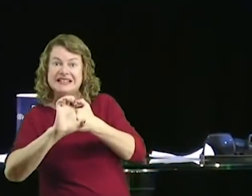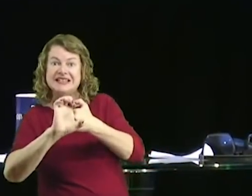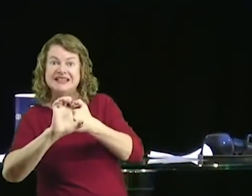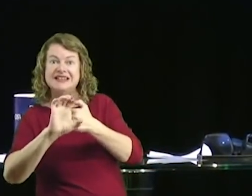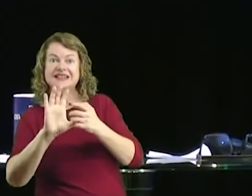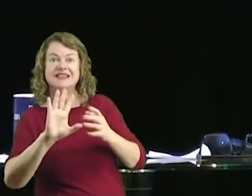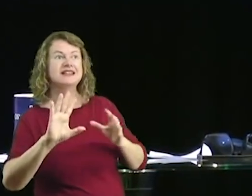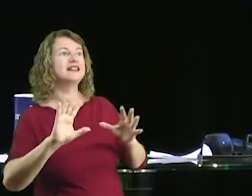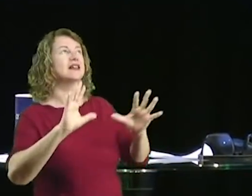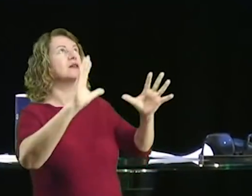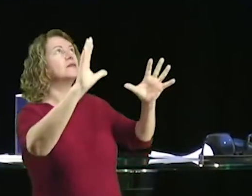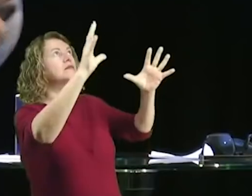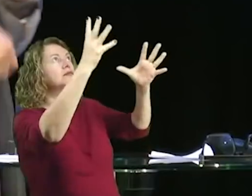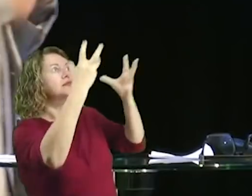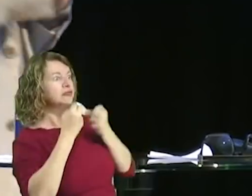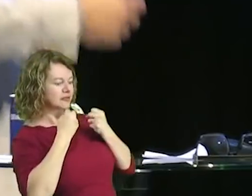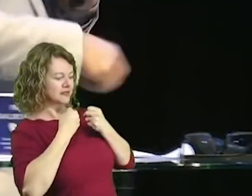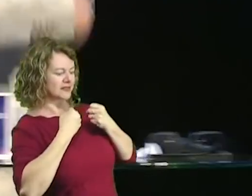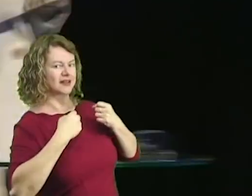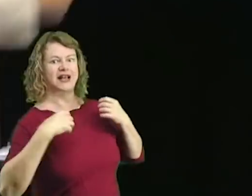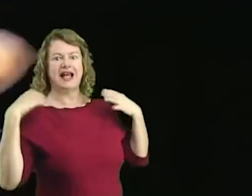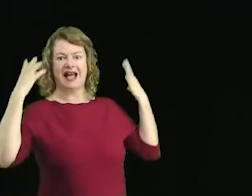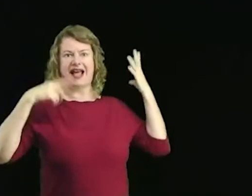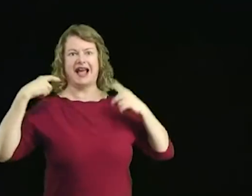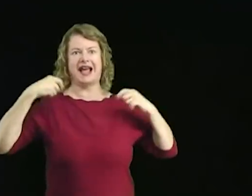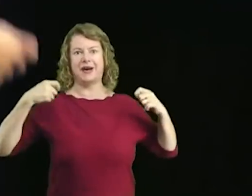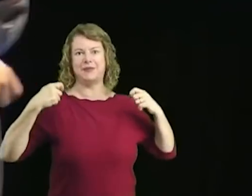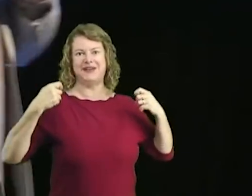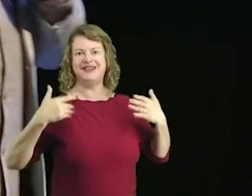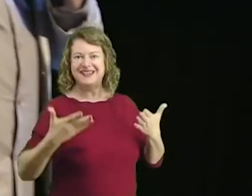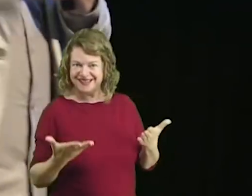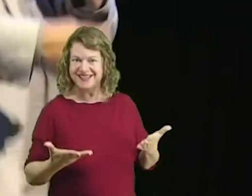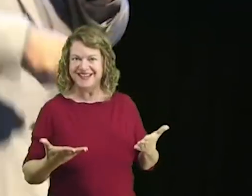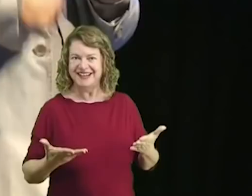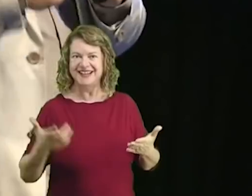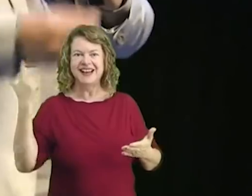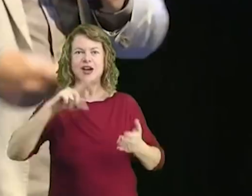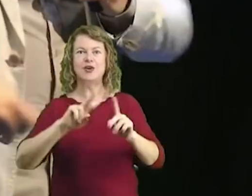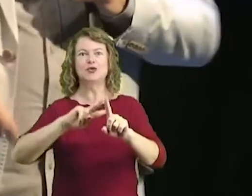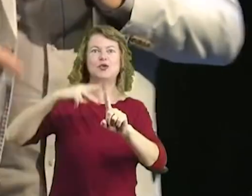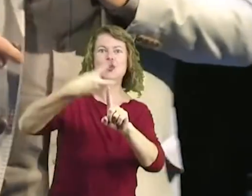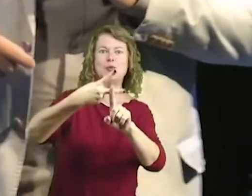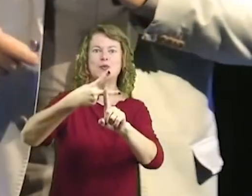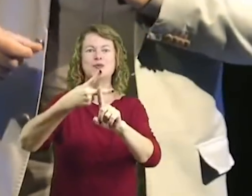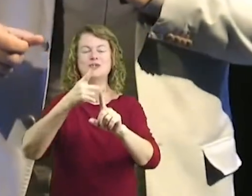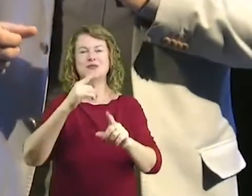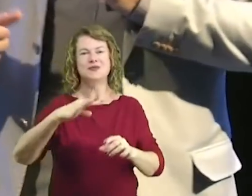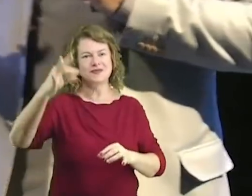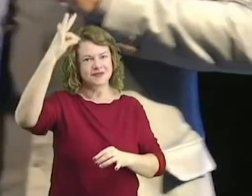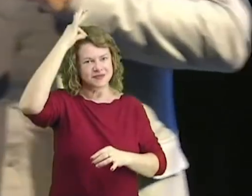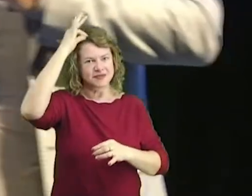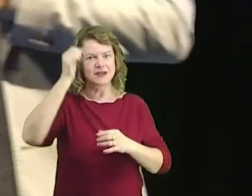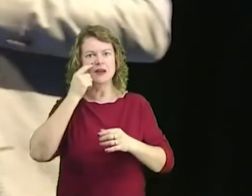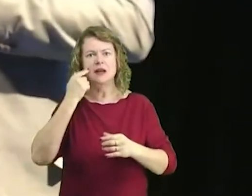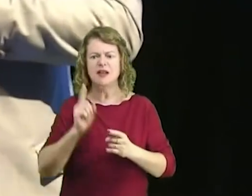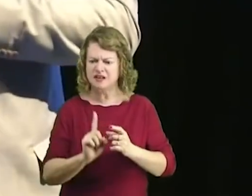seu rastro, a sua caminhada, vai deixando um milagre atrás do outro, e são,